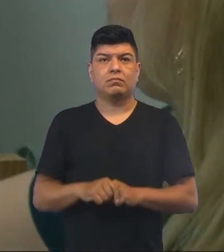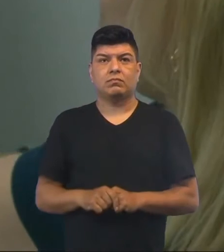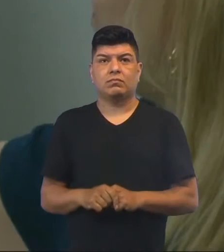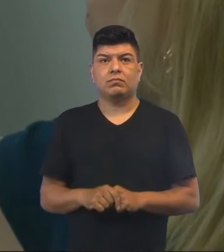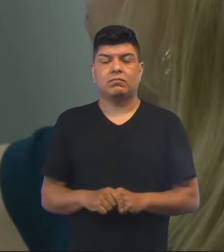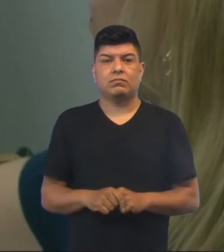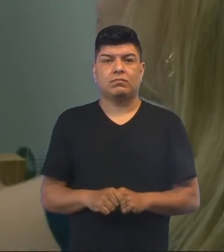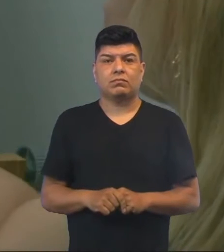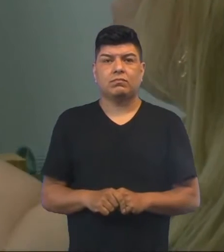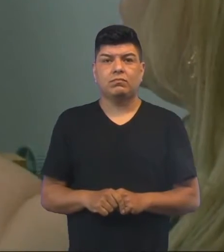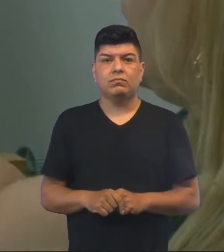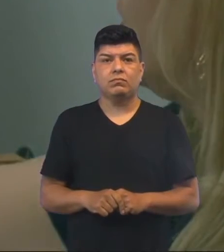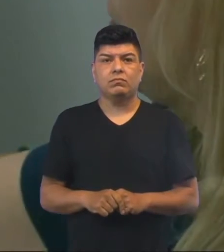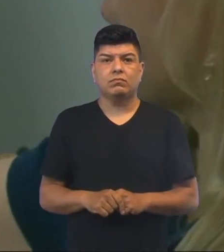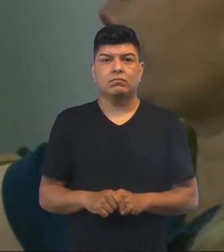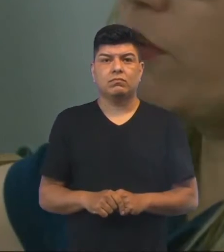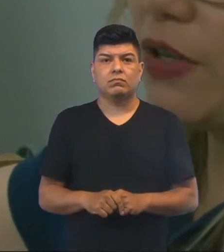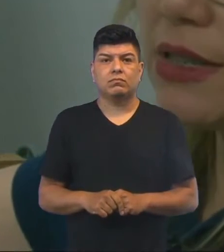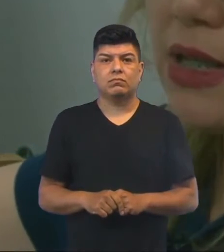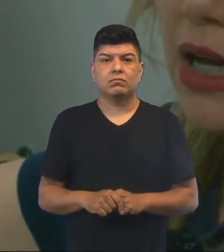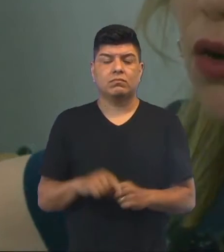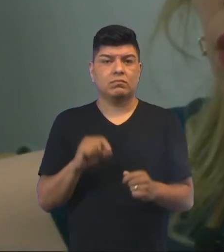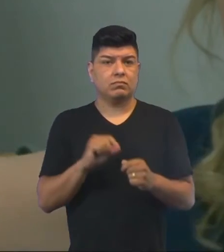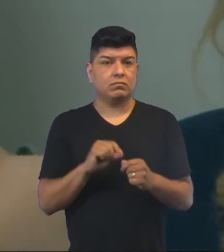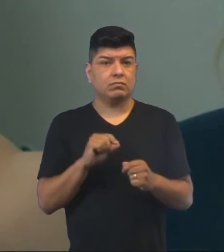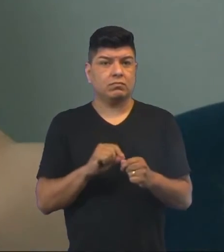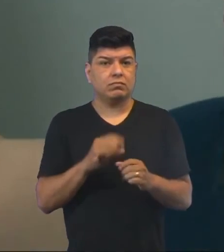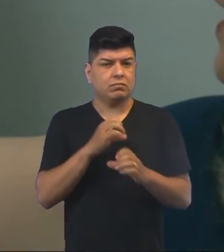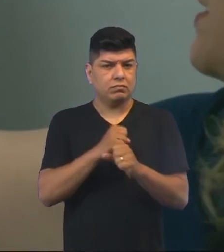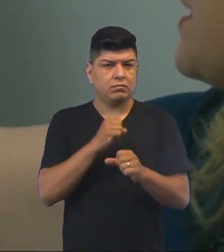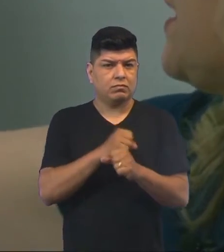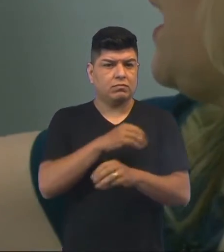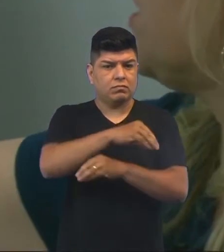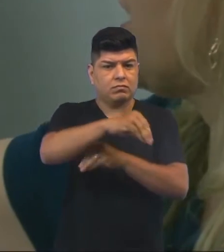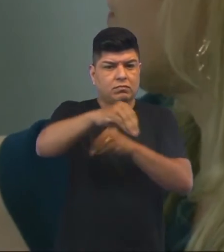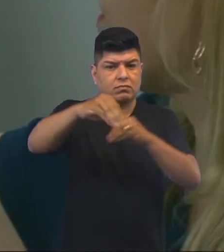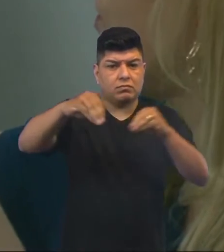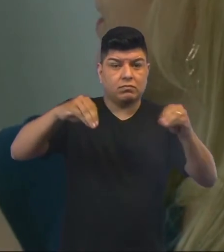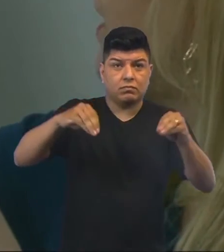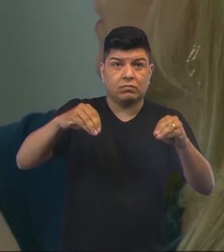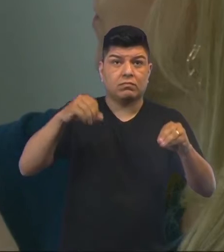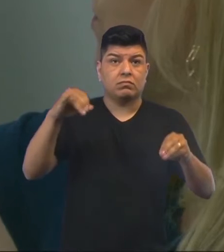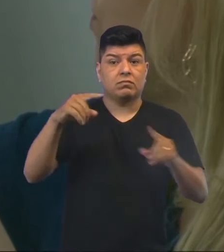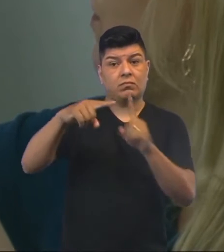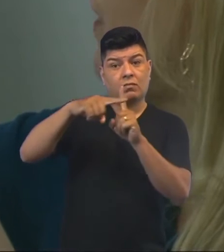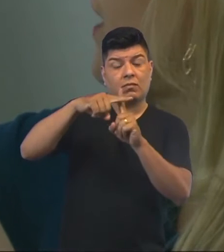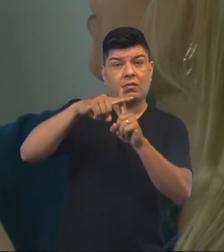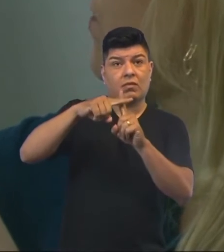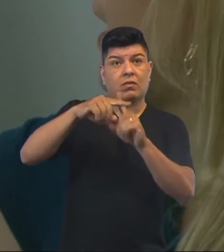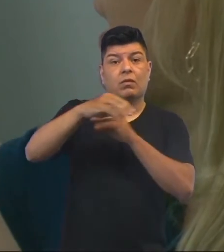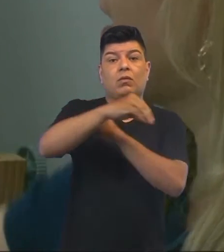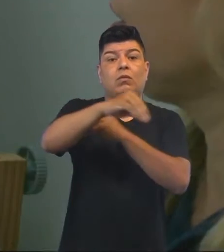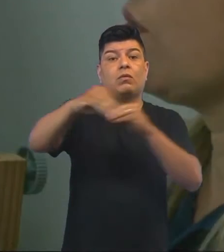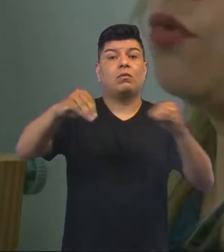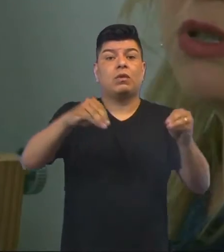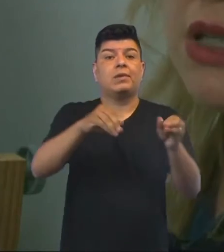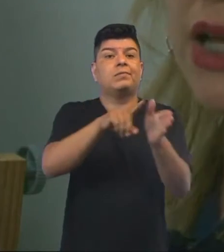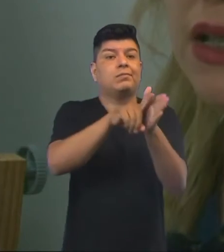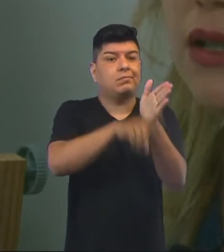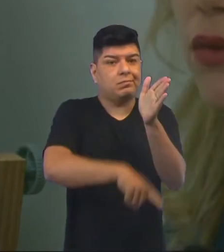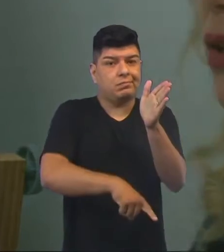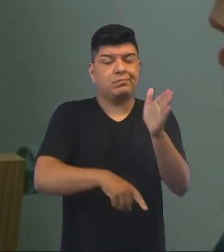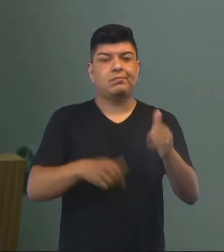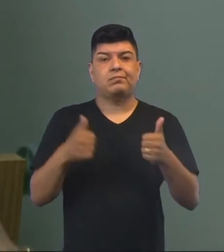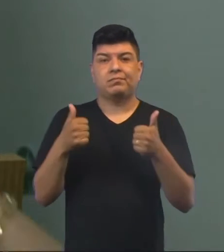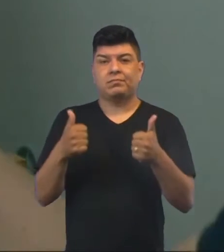231 então aqui eu vou fazer a conta e mas tava somando o inverso é